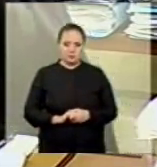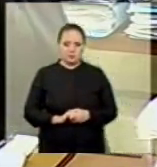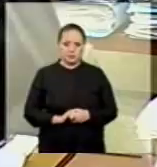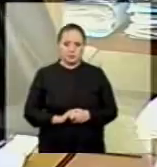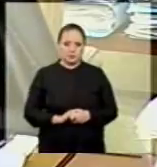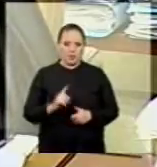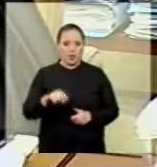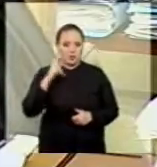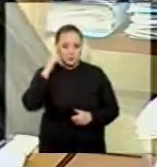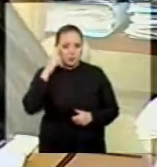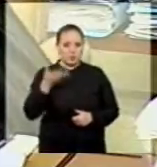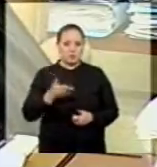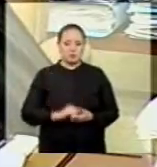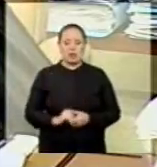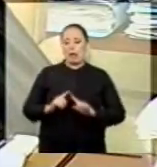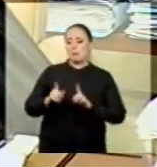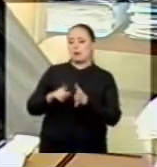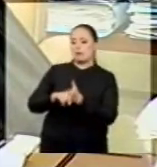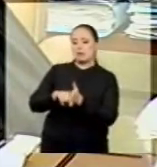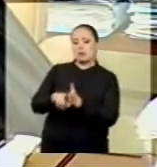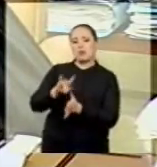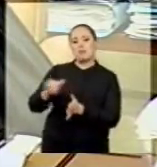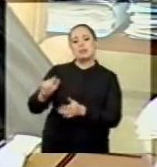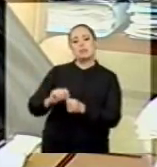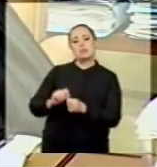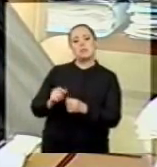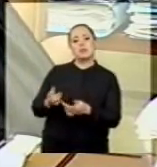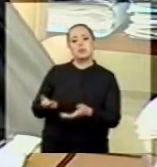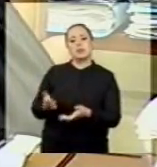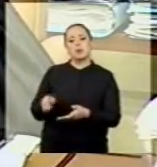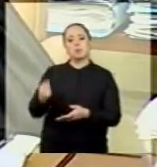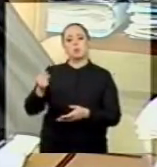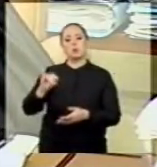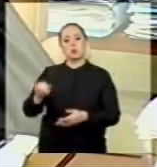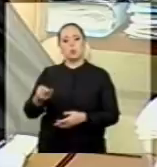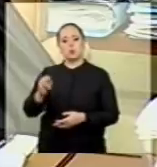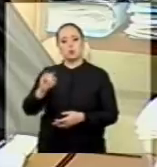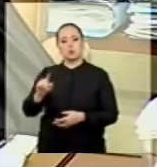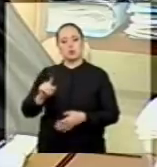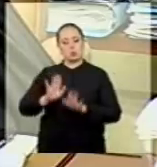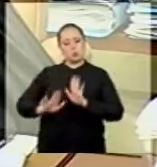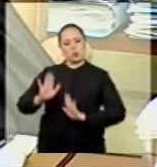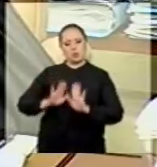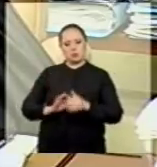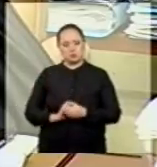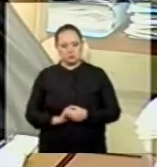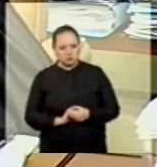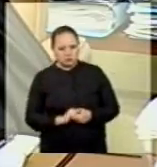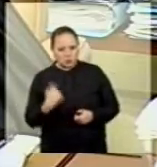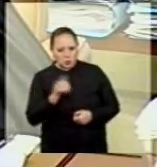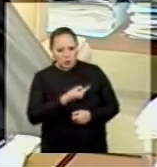hipótese. Mas a investigação vai ser feita por um juiz cauteloso. Nós temos visto isso de